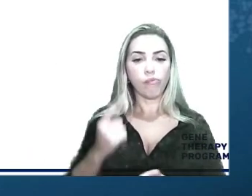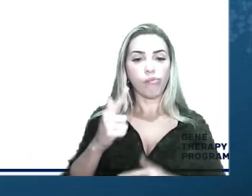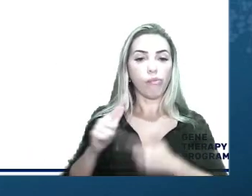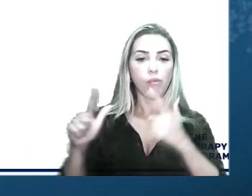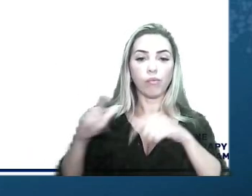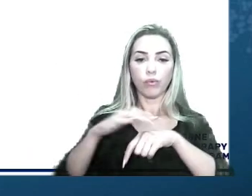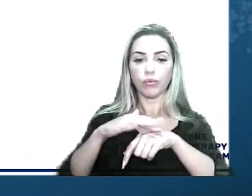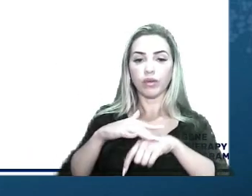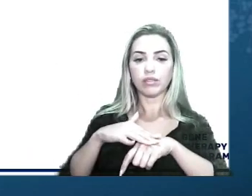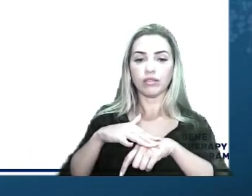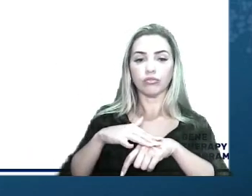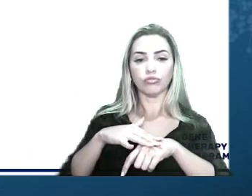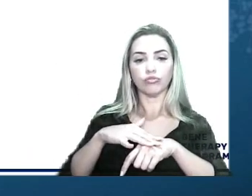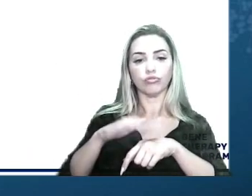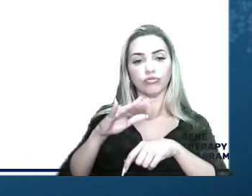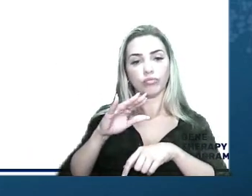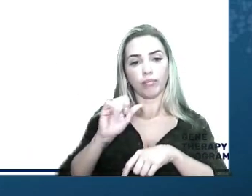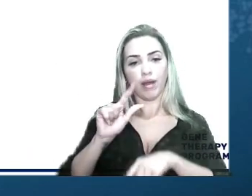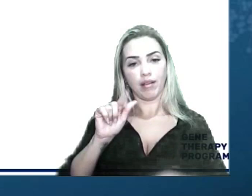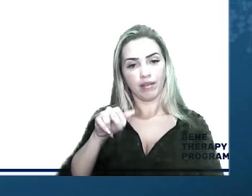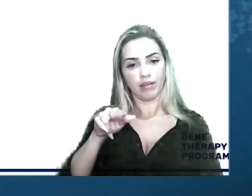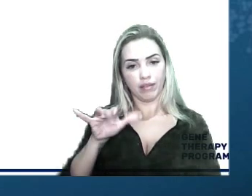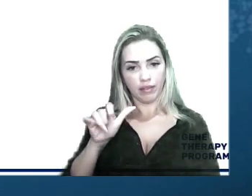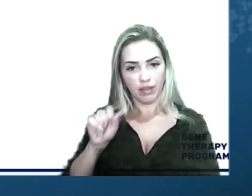doenças malignas.